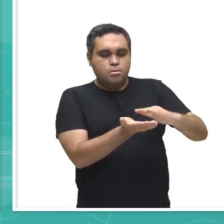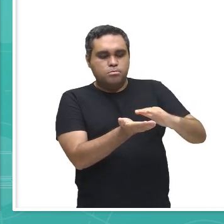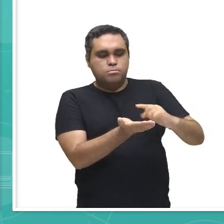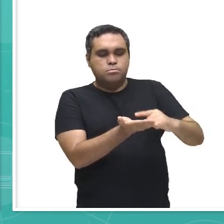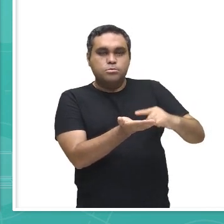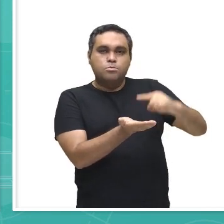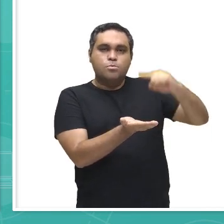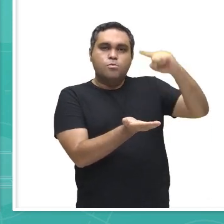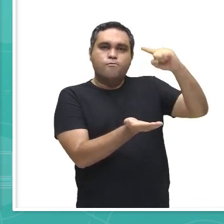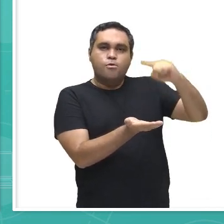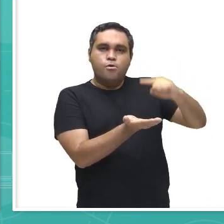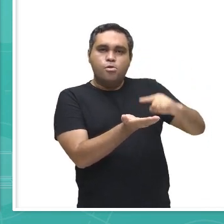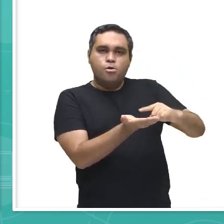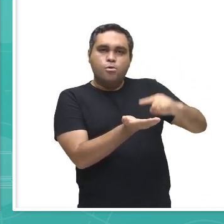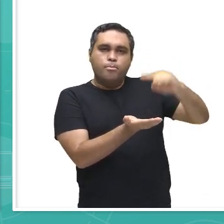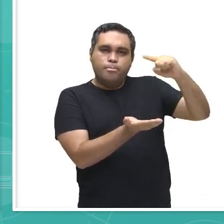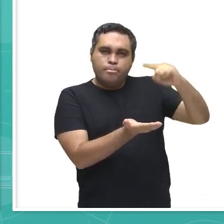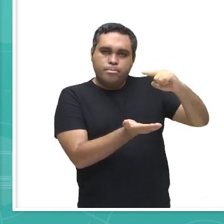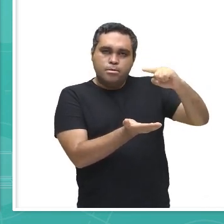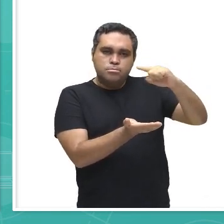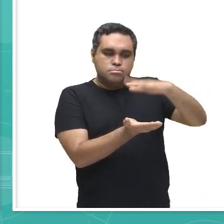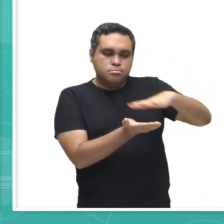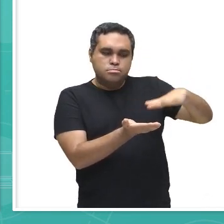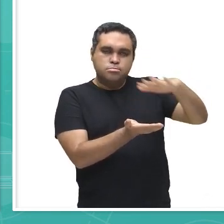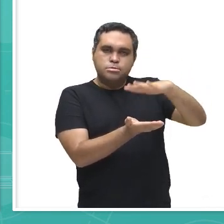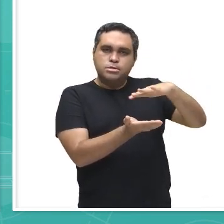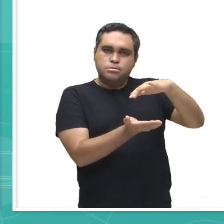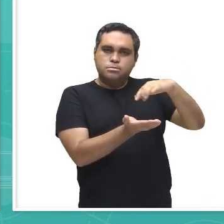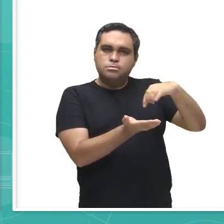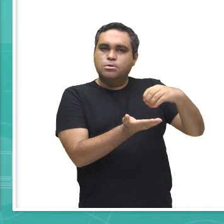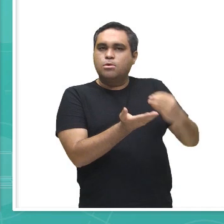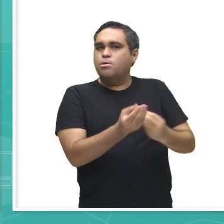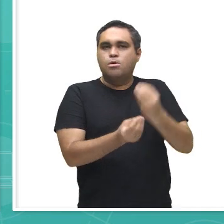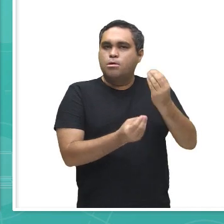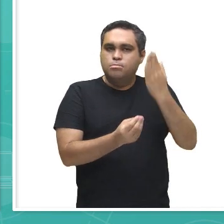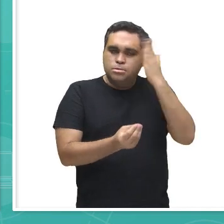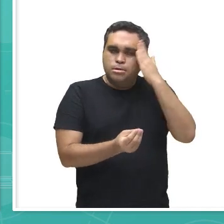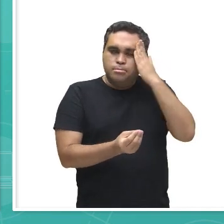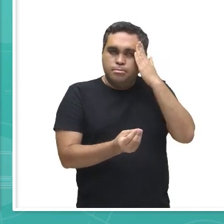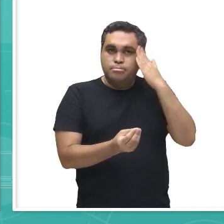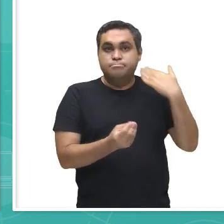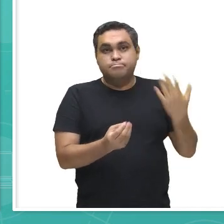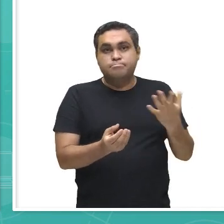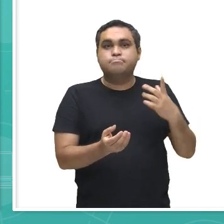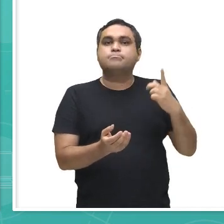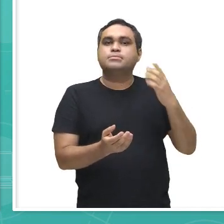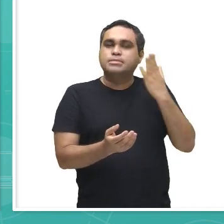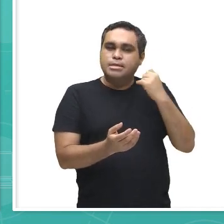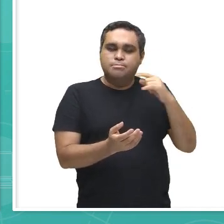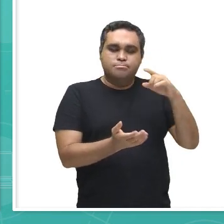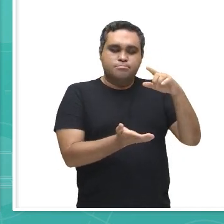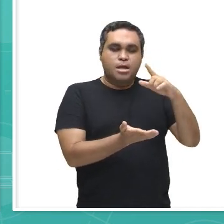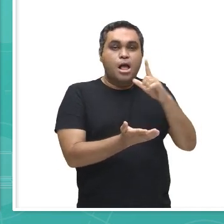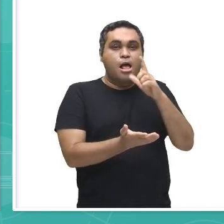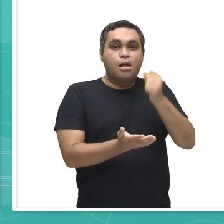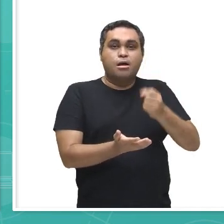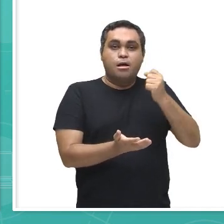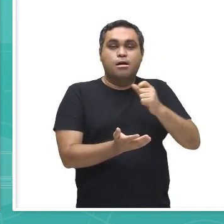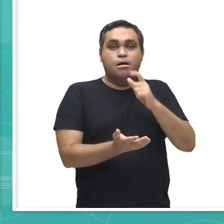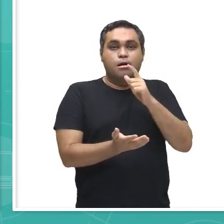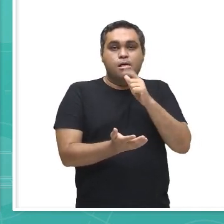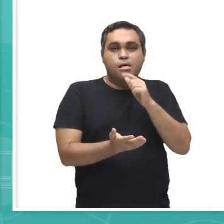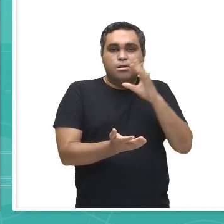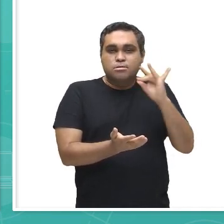é o lugar que ele vai ocupar naquele recipiente. Como a gente sabe que o leite tem ali o seu formato líquido, o recipiente que ele